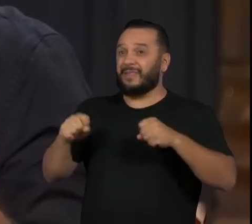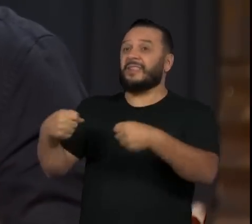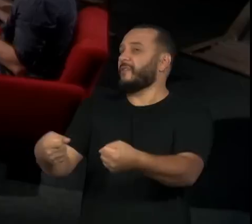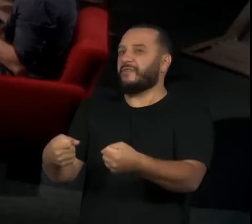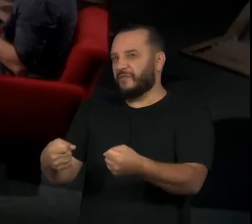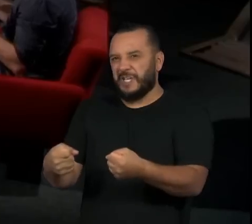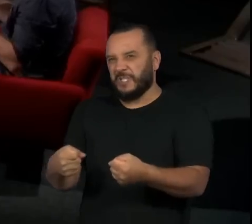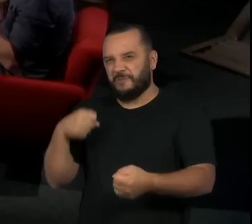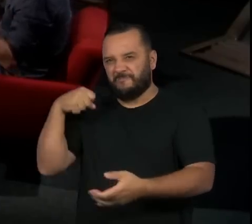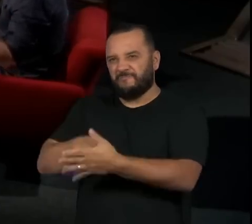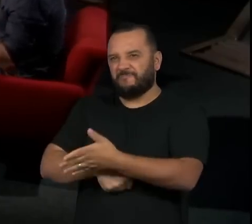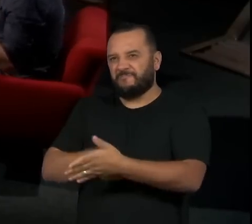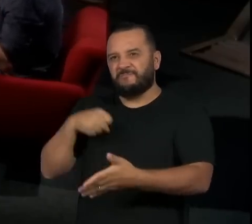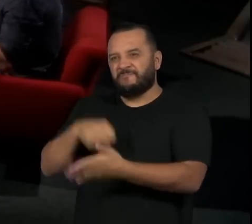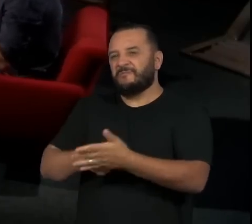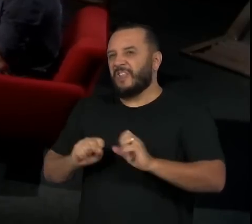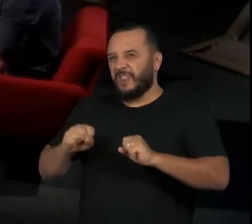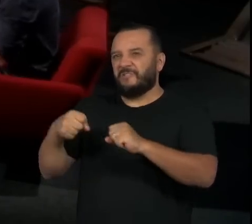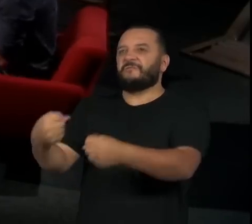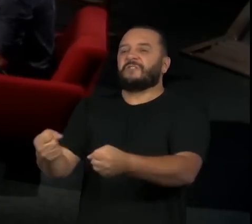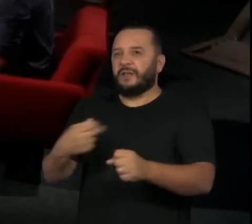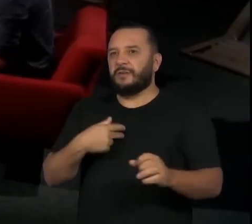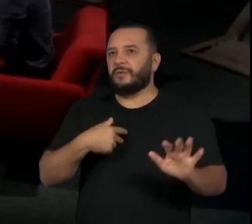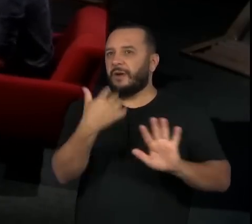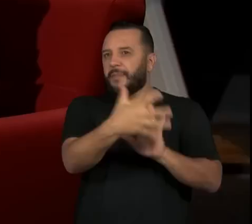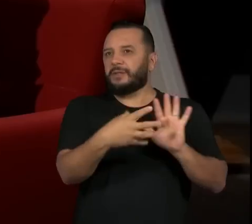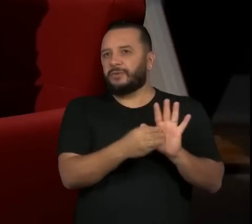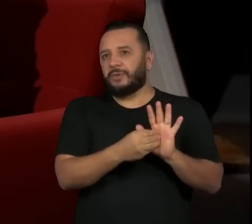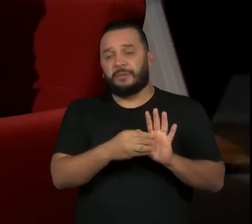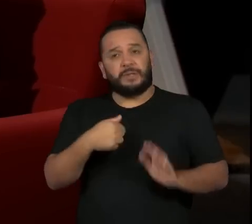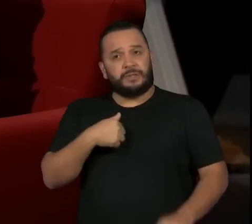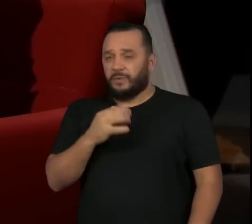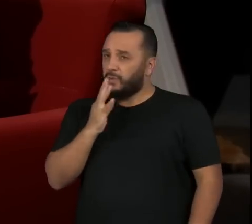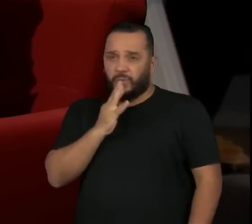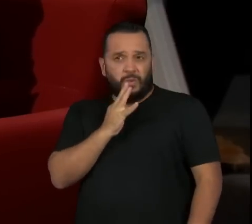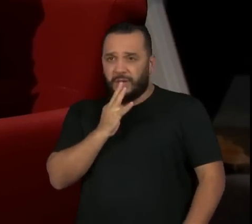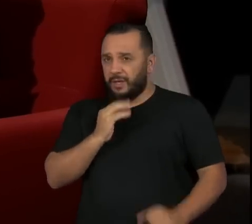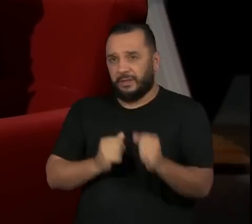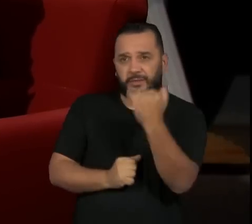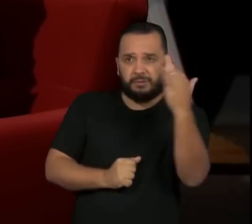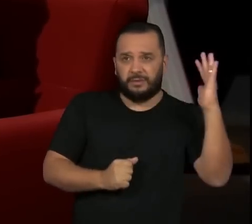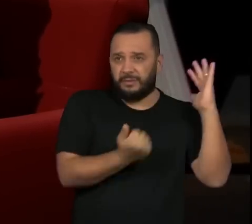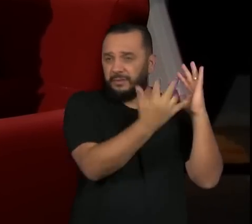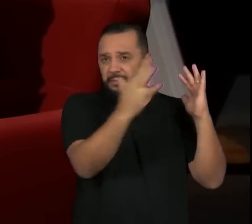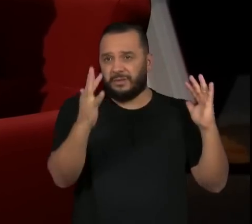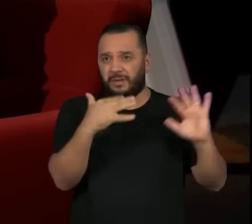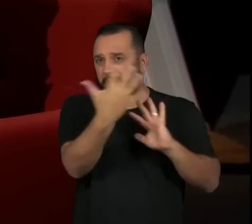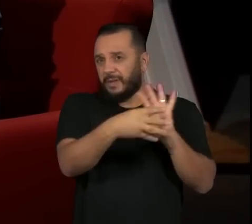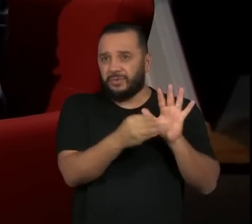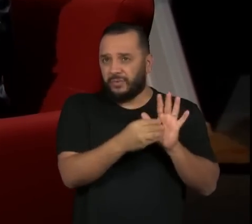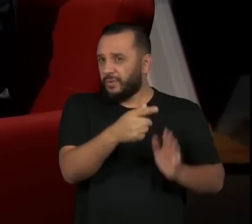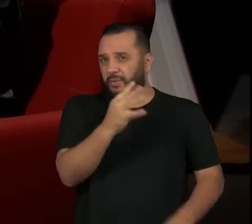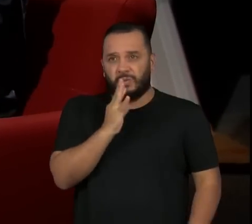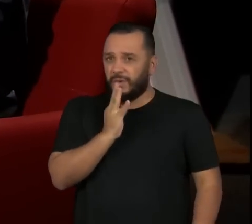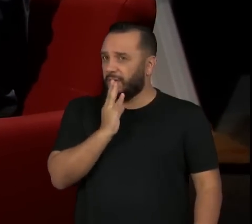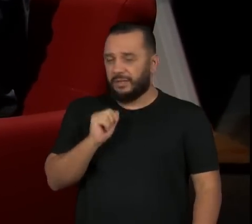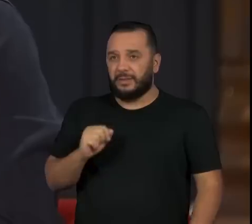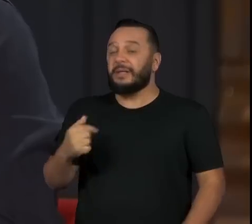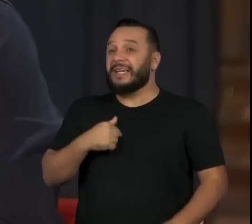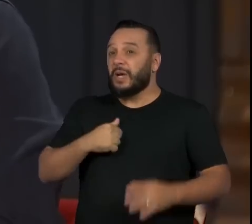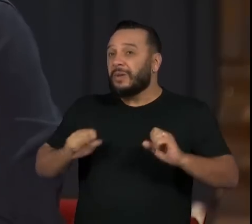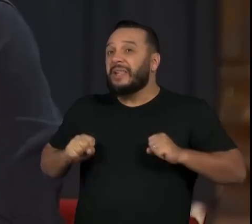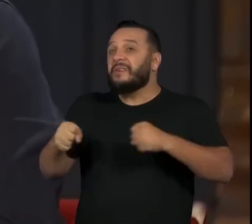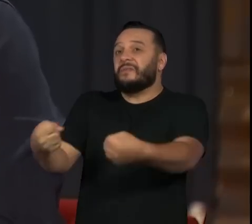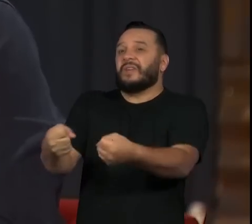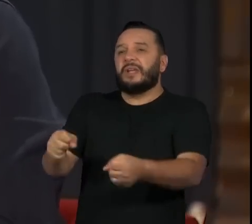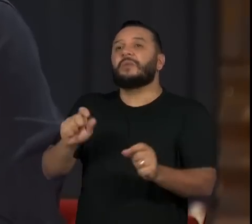e dentes a Amazônia. Eu não conheço a floresta amazônica. Eu nunca fui lá. Eu defendo uma história